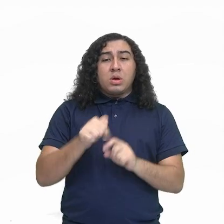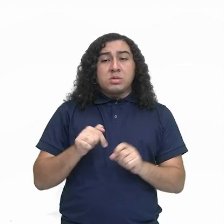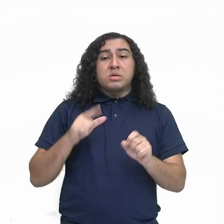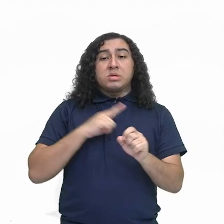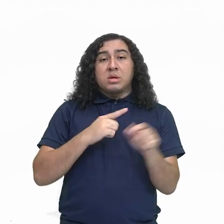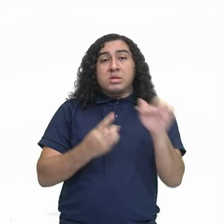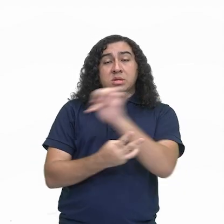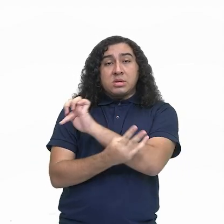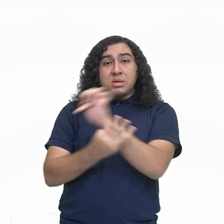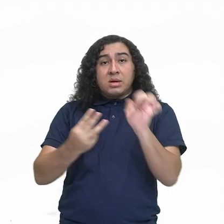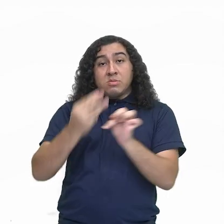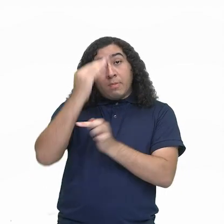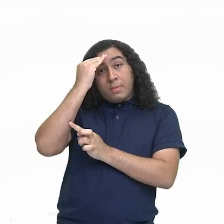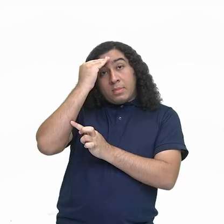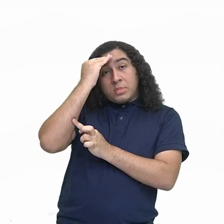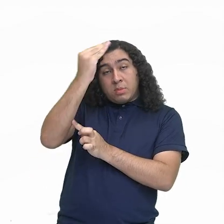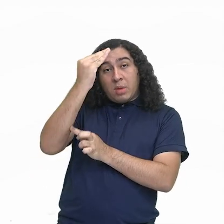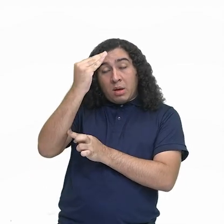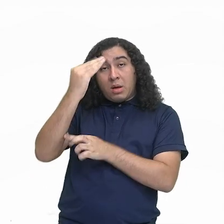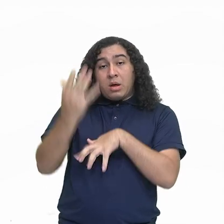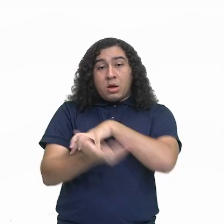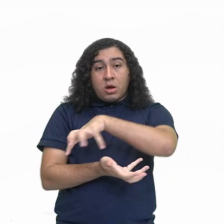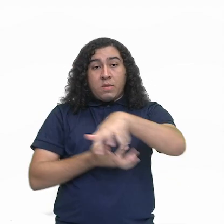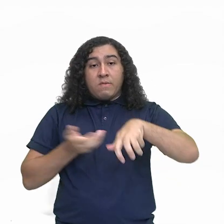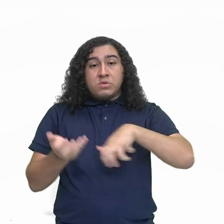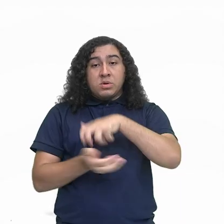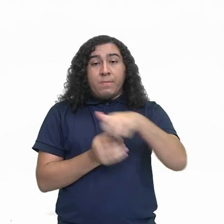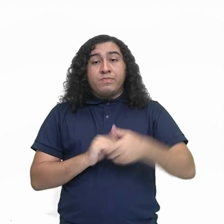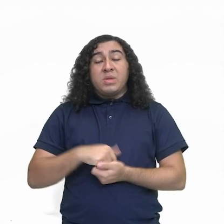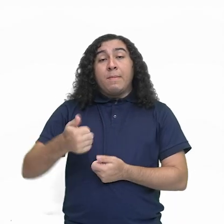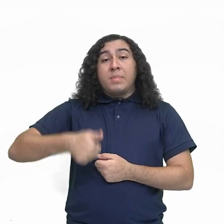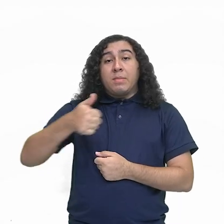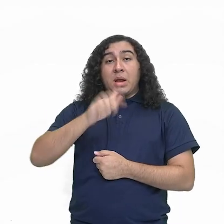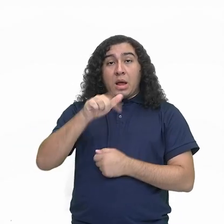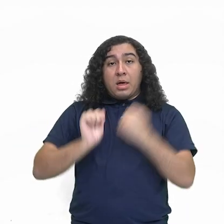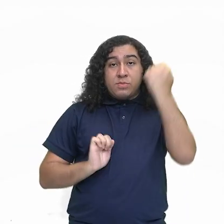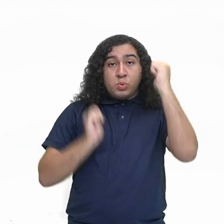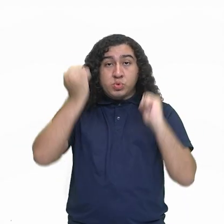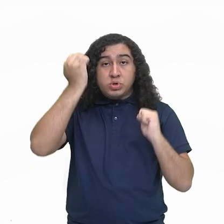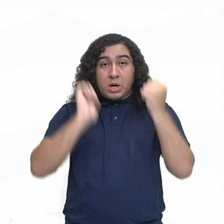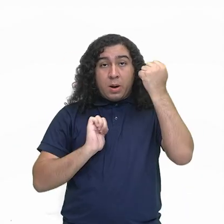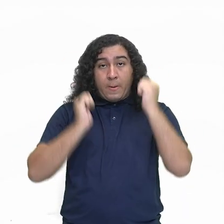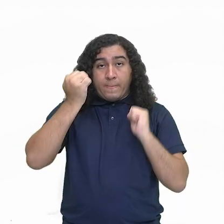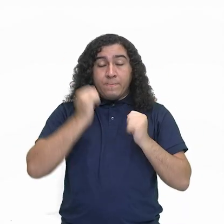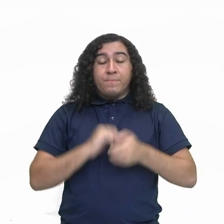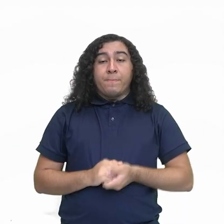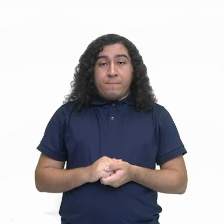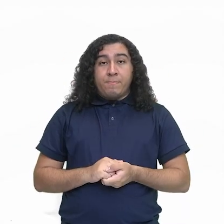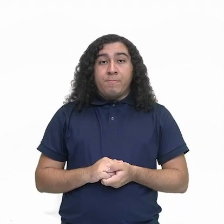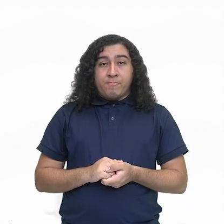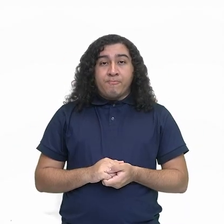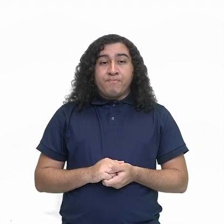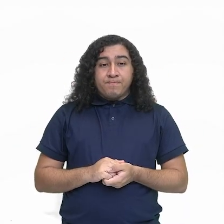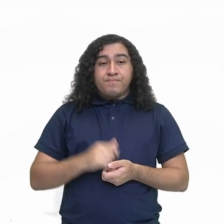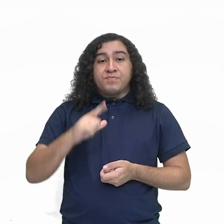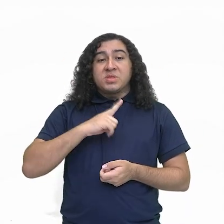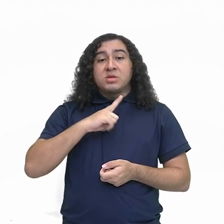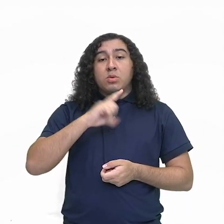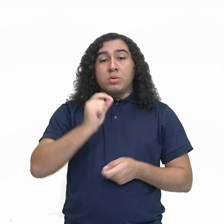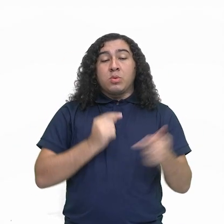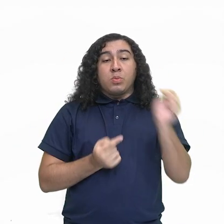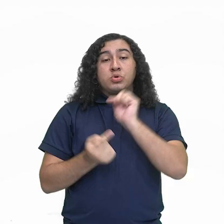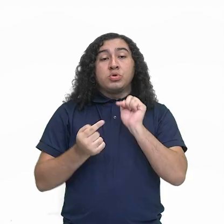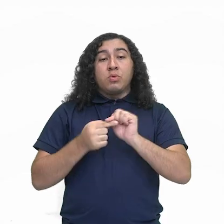3 grandes revoluções. A primeira delas, a chamada Revolução Industrial. Essa Revolução Industrial que tinha aí